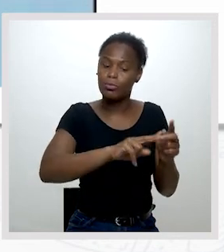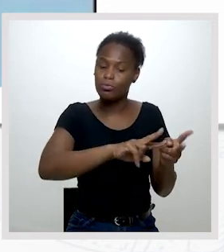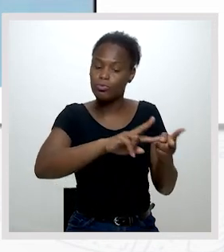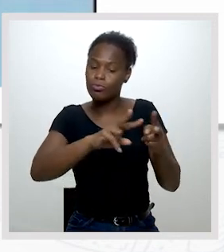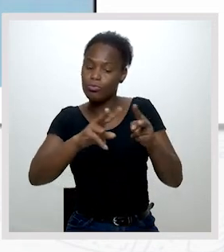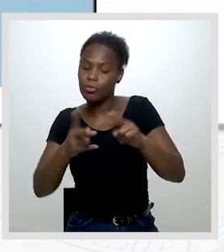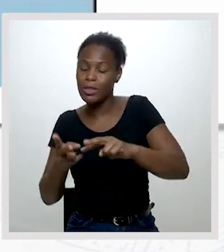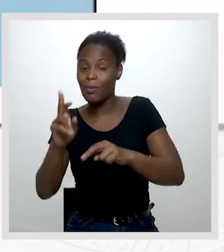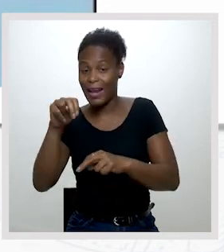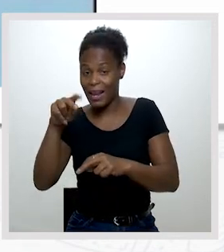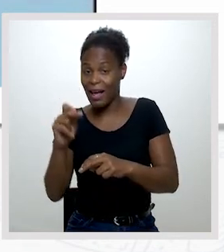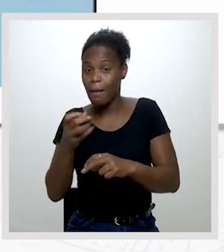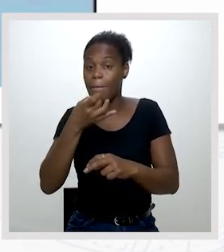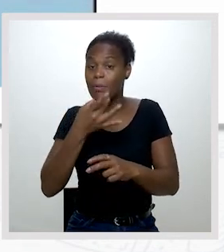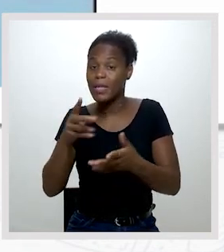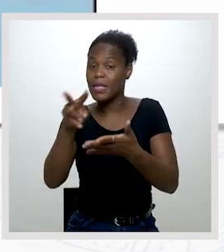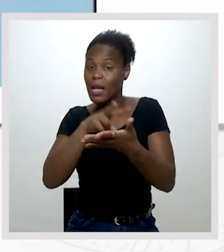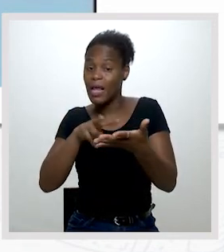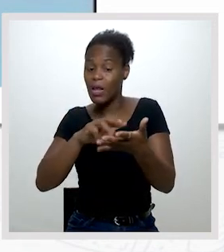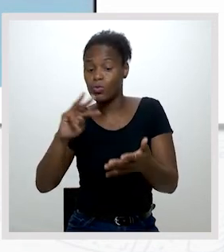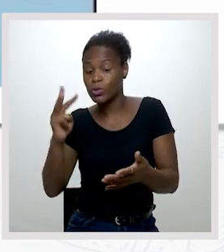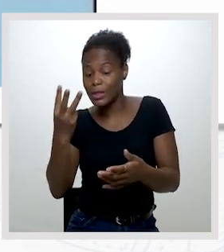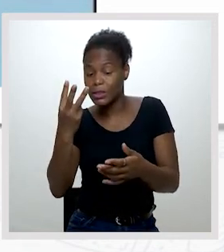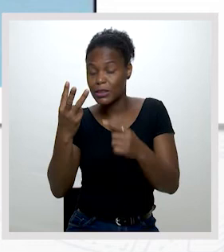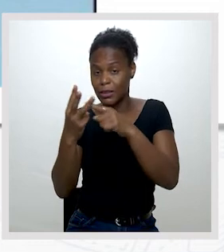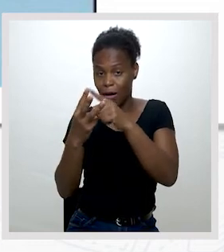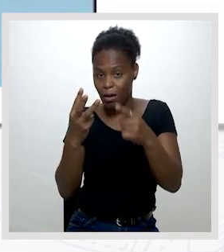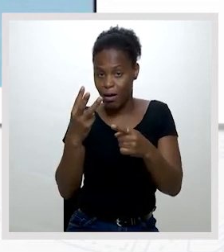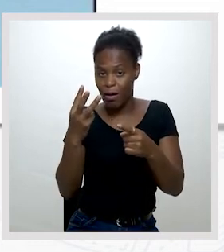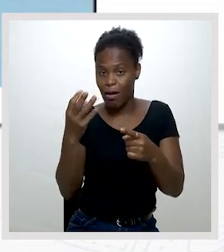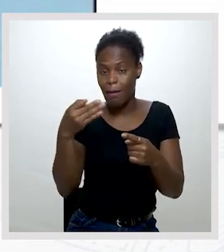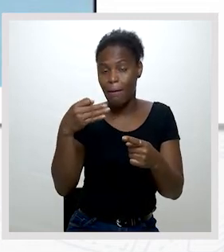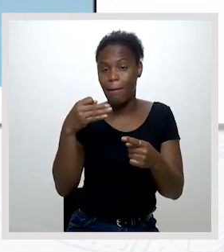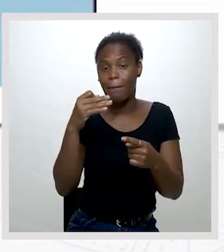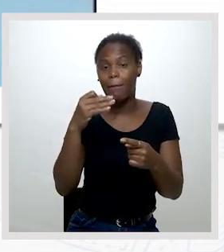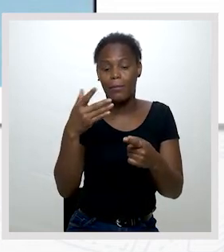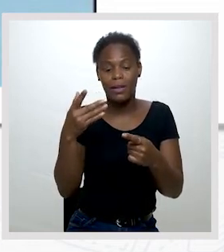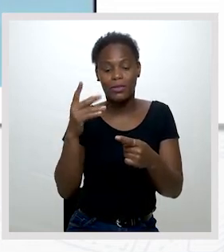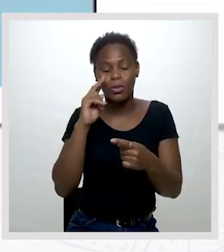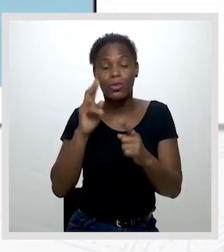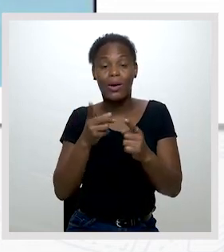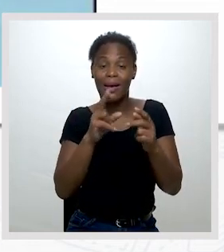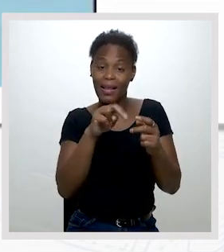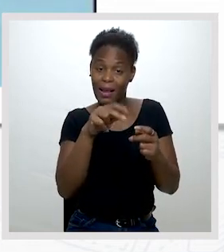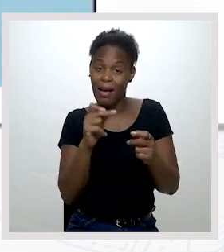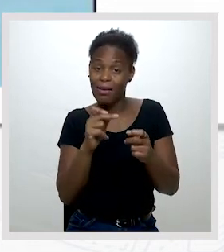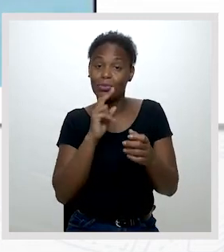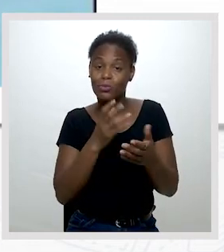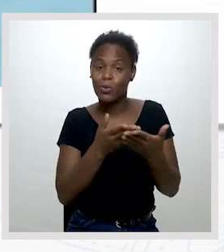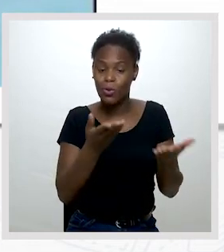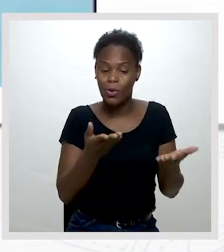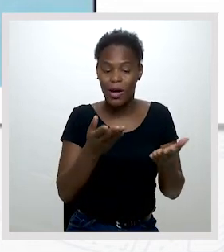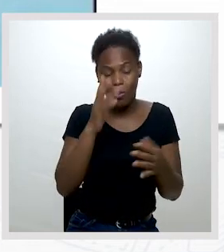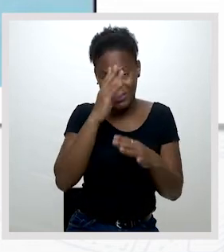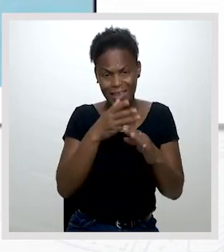que permite ler os tripletos seguintes e trazer aqui os RNA de transferência correspondente. Isto acontece até chegar